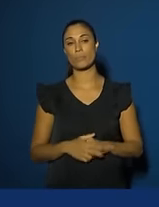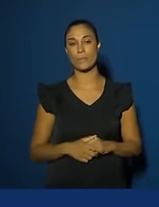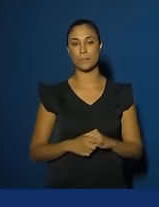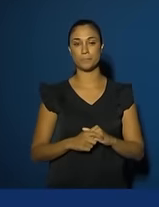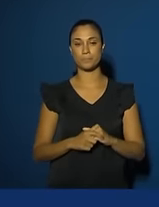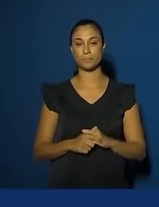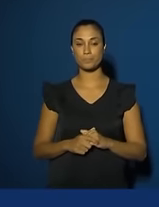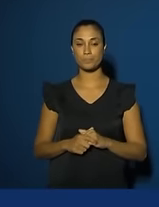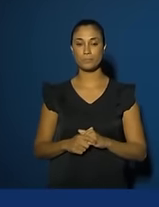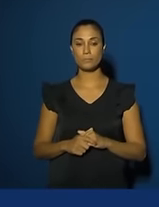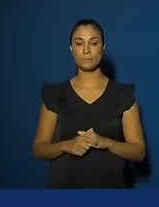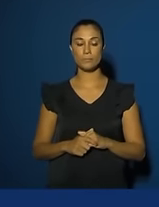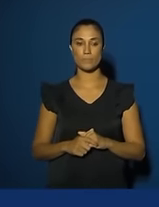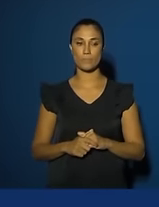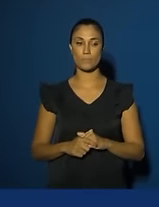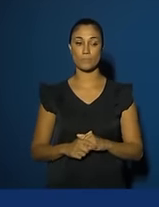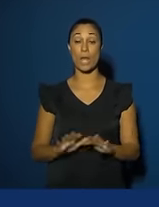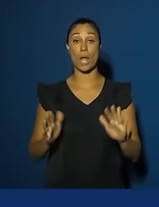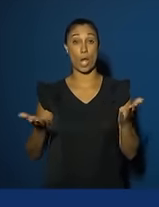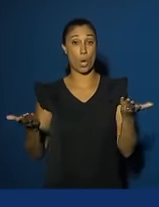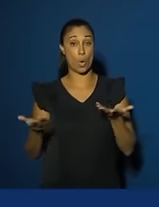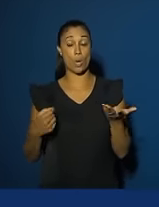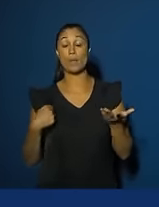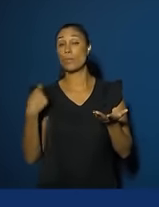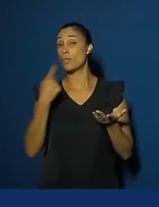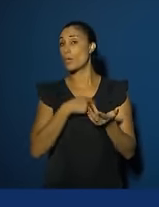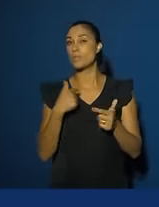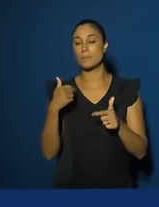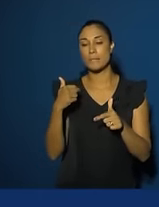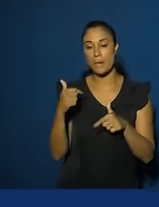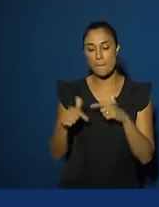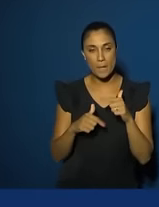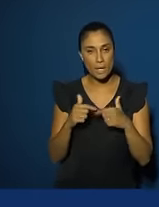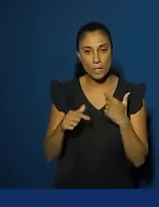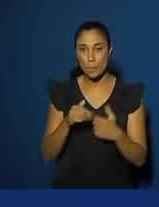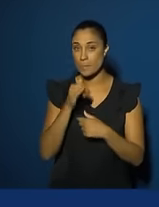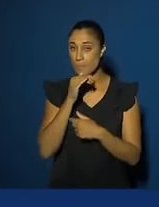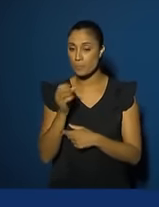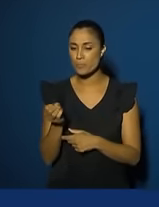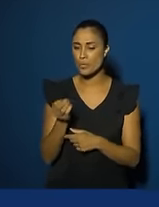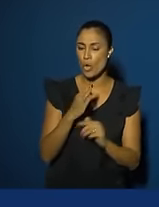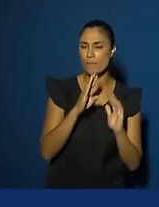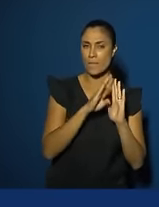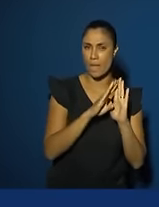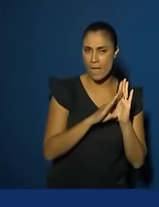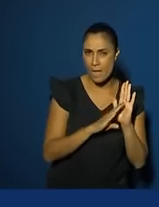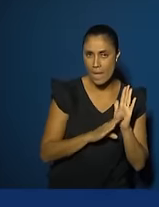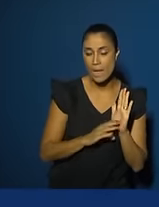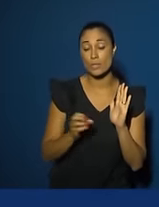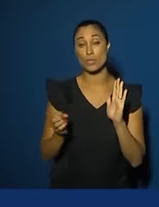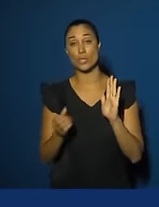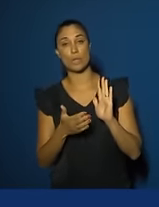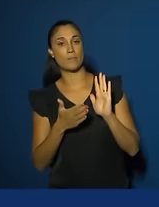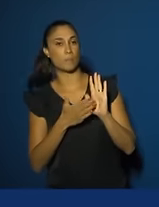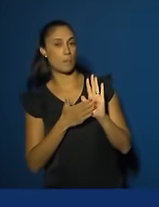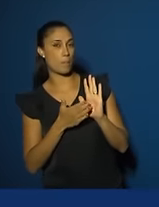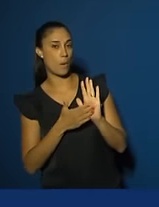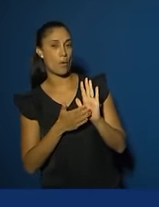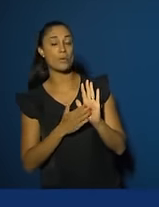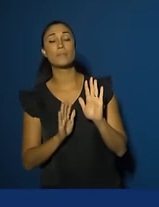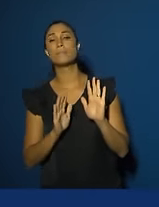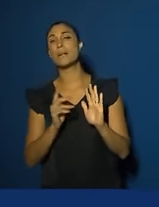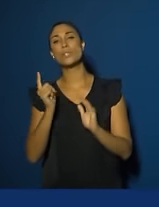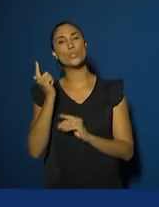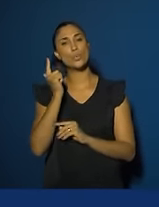agora eh nós estamos trabalhando em novas medidas em novas propostas mas